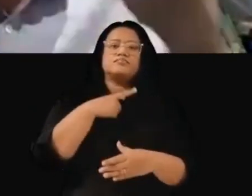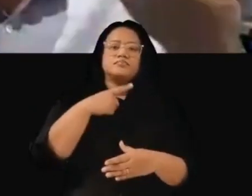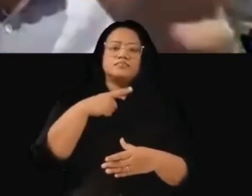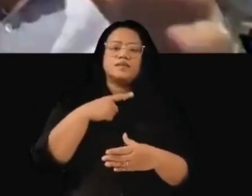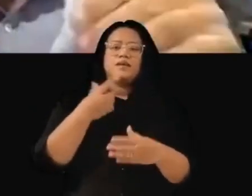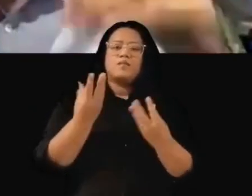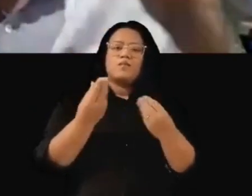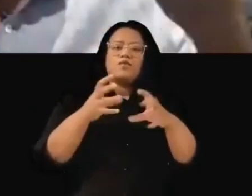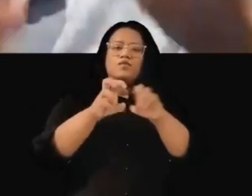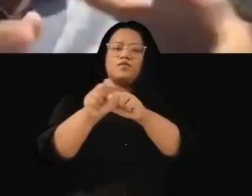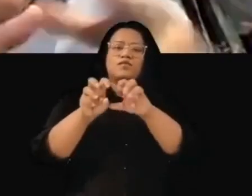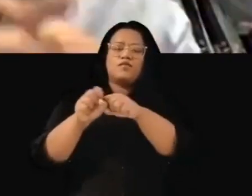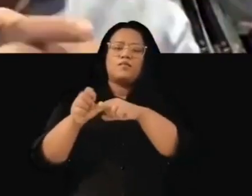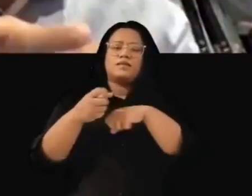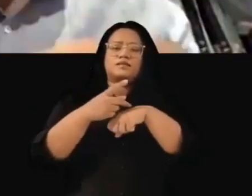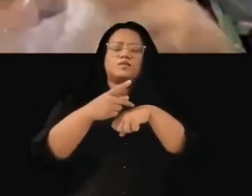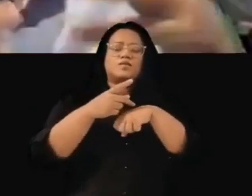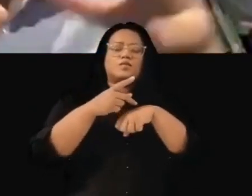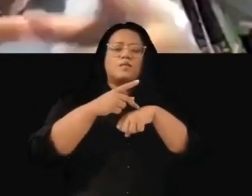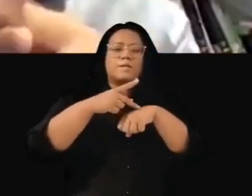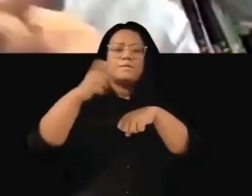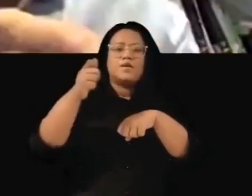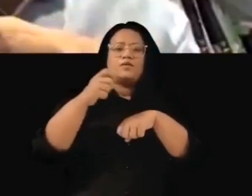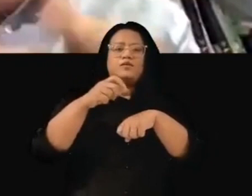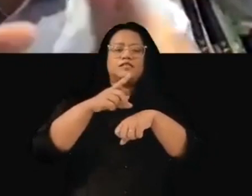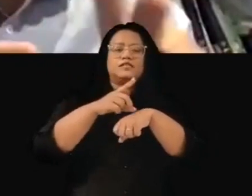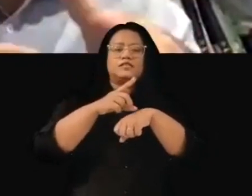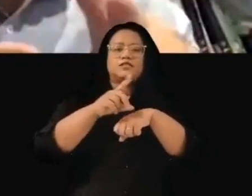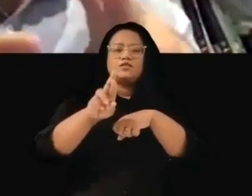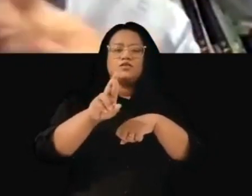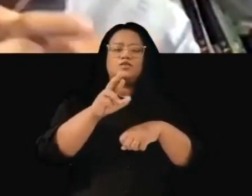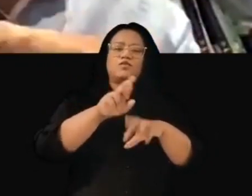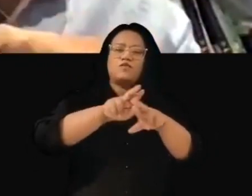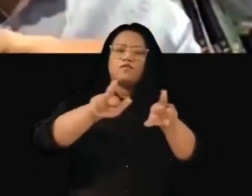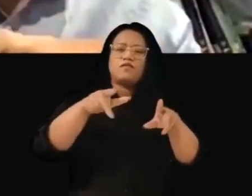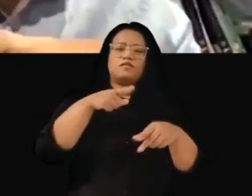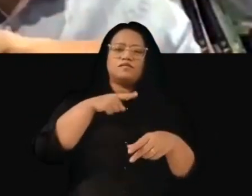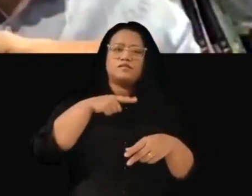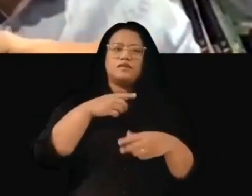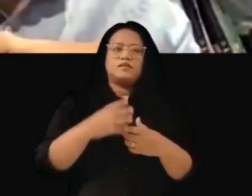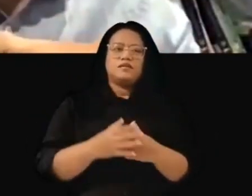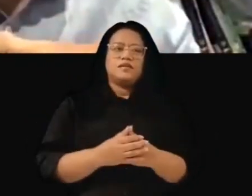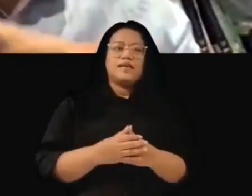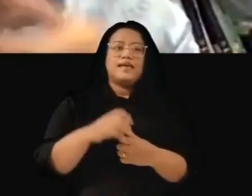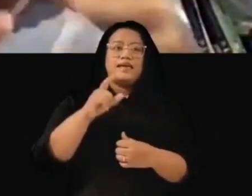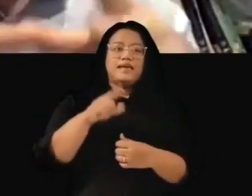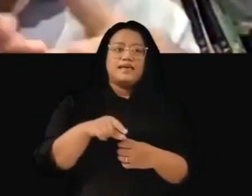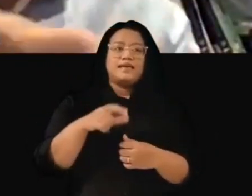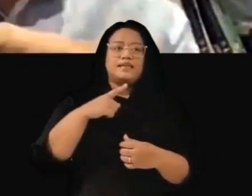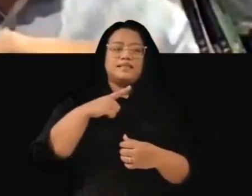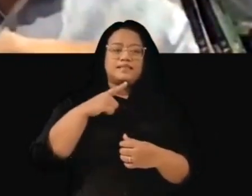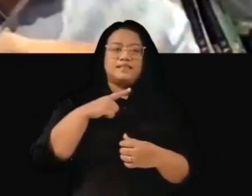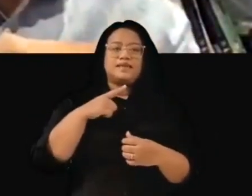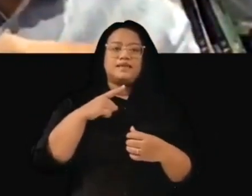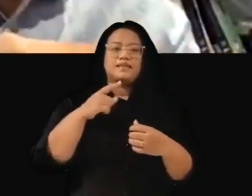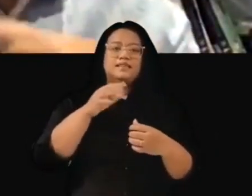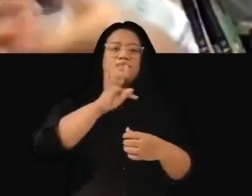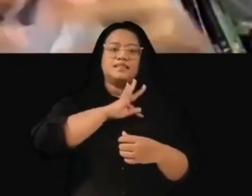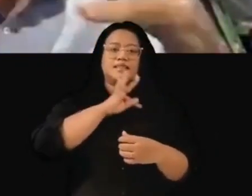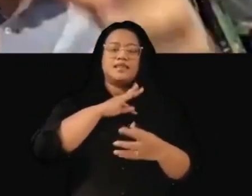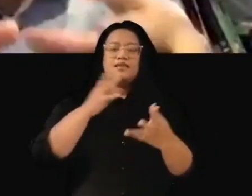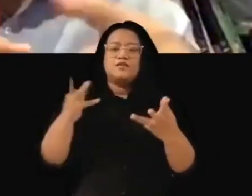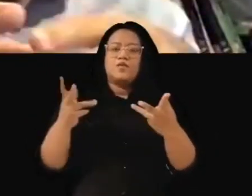temos hoje um corpo técnico na Agência Nacional da Água, em que pesa a gestão complexa, para dizer o mínimo, né, que está lá posta, mas temos técnicos altamente